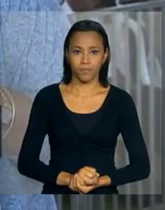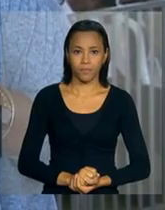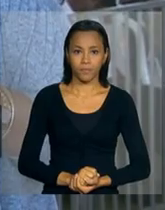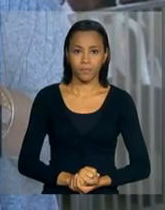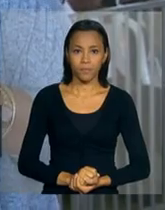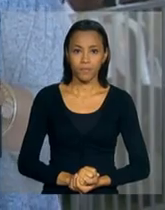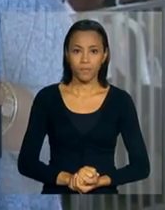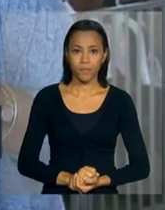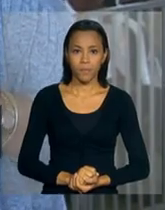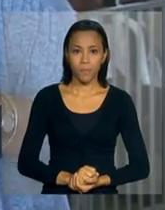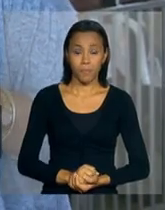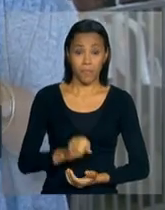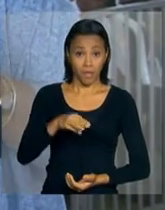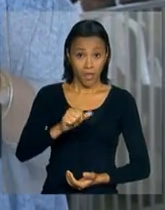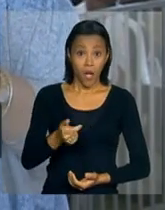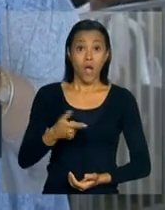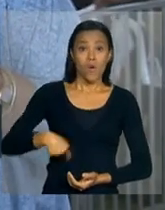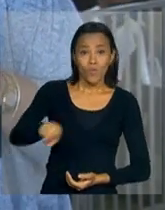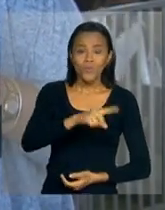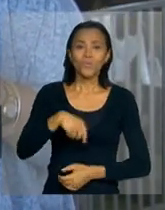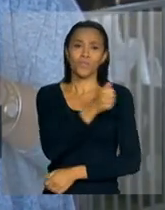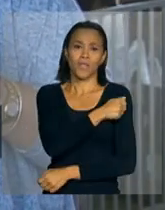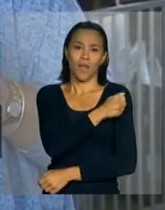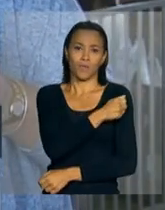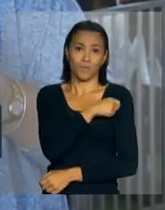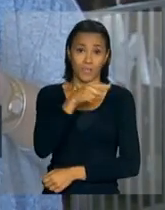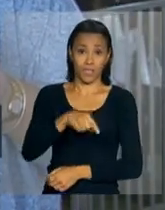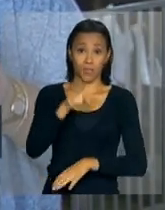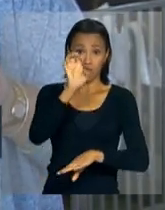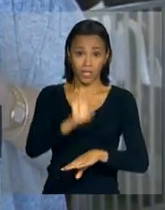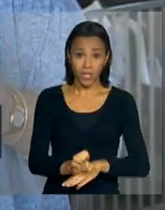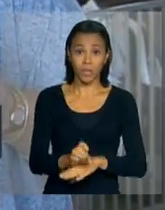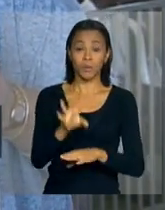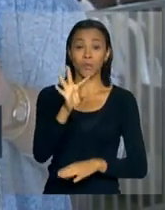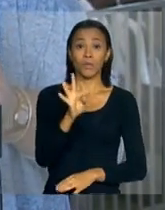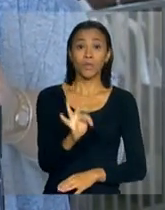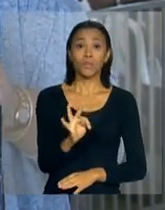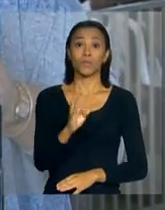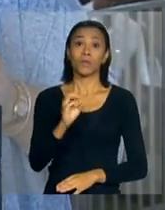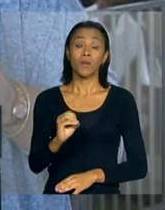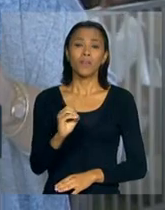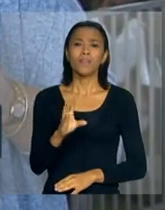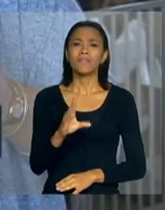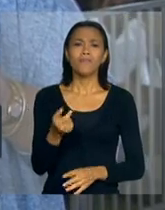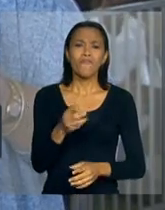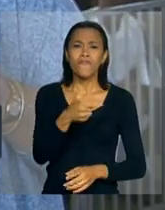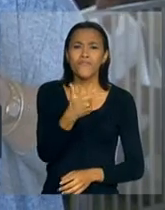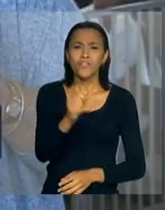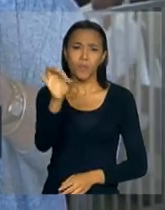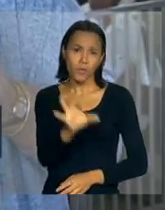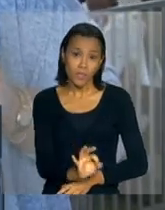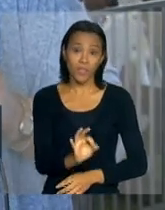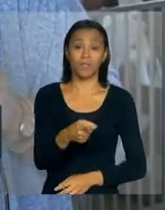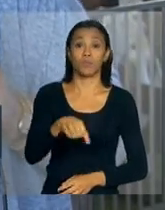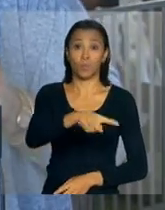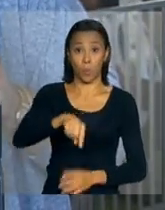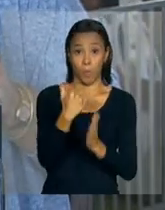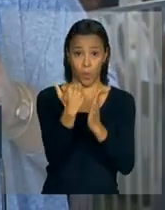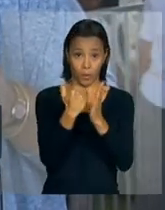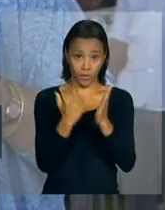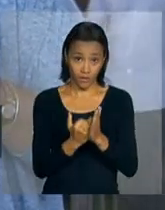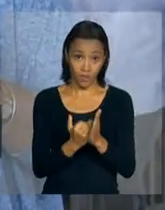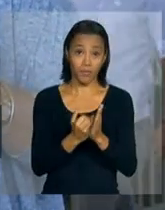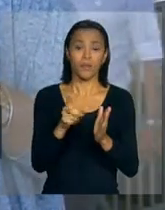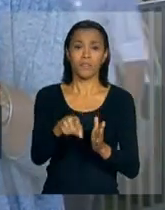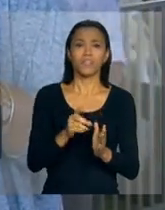vivo Malu os alunos aqui do Estado do Tocantins representam 20% dos Estudantes do Pronatec de